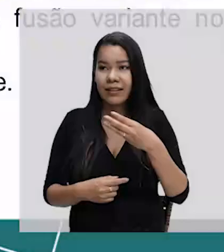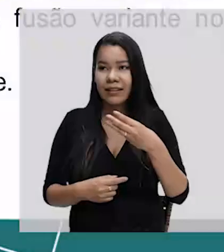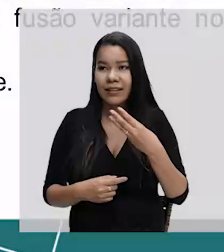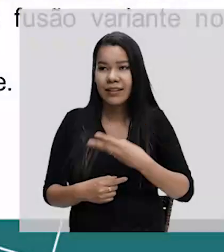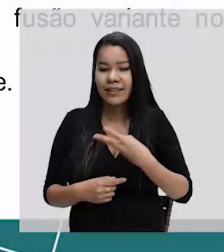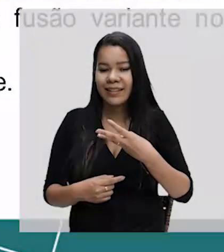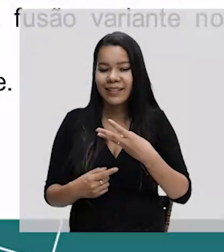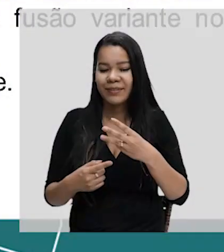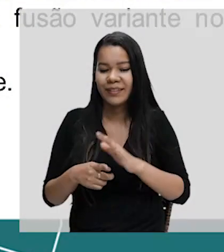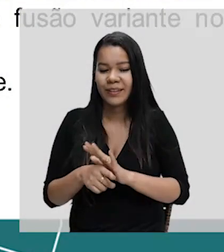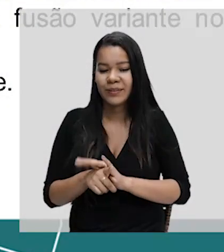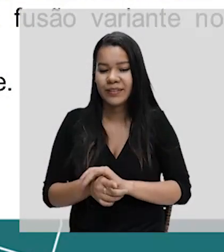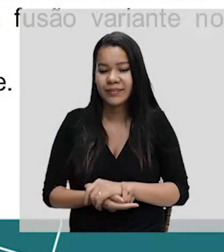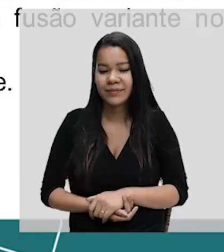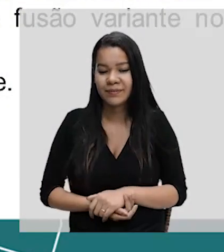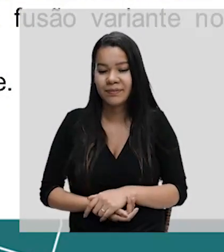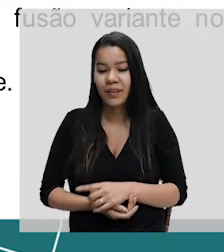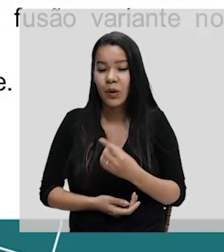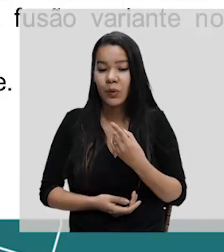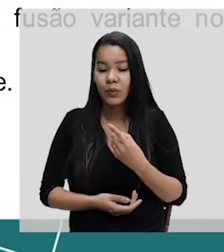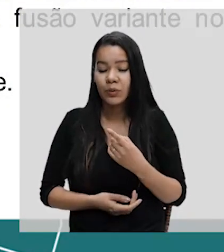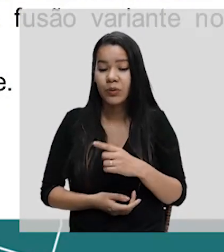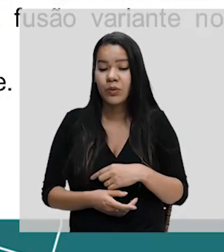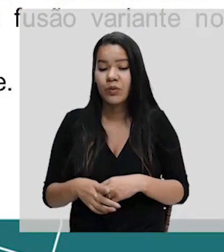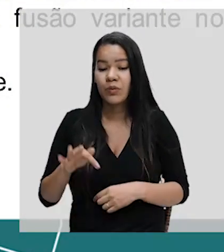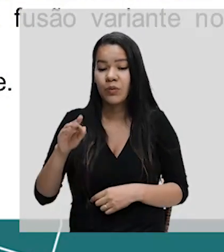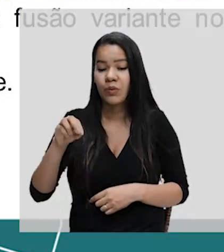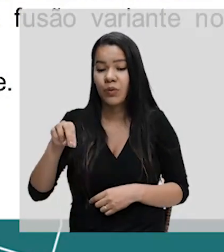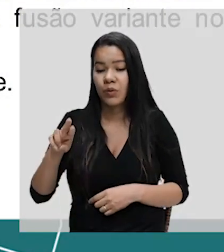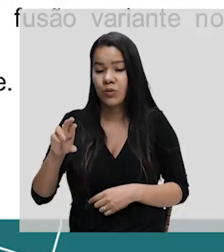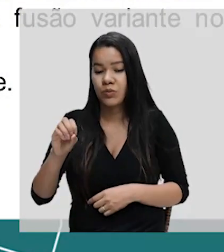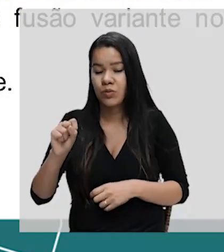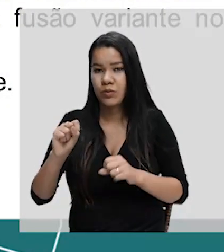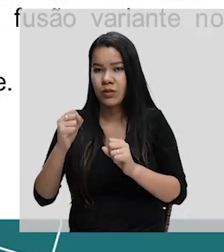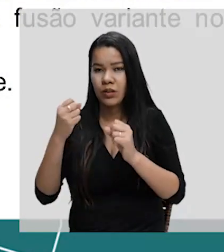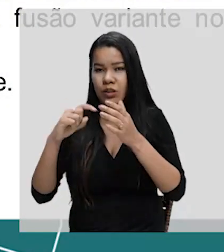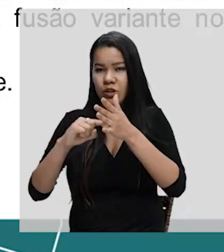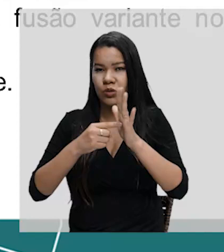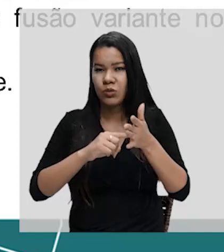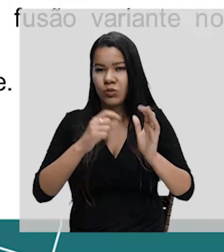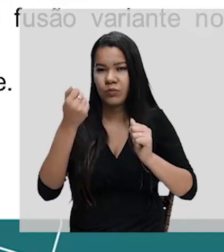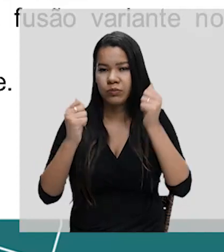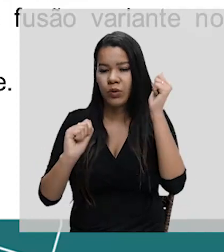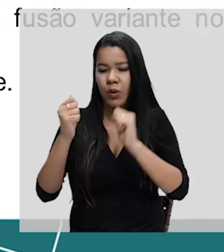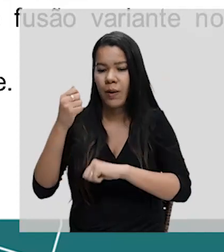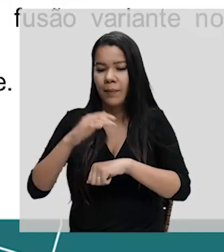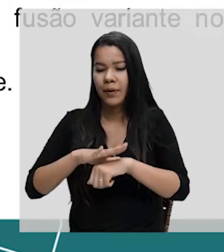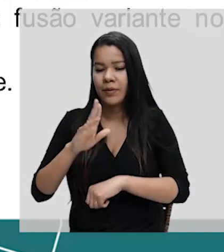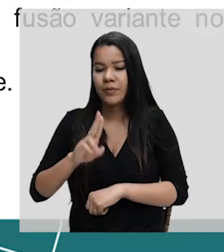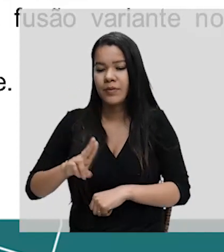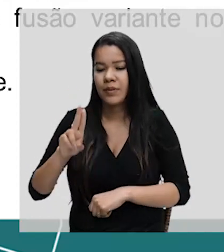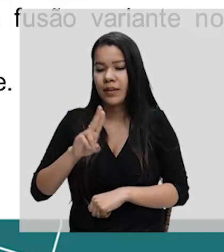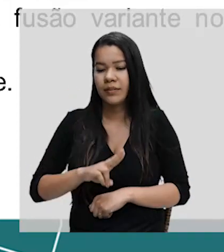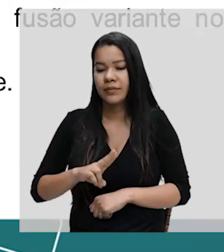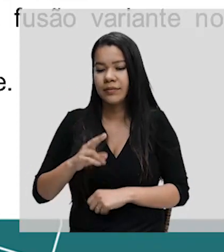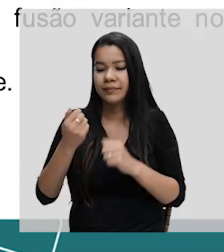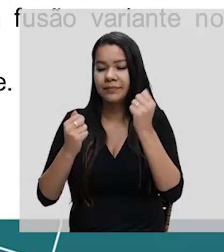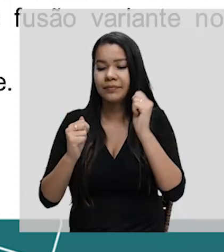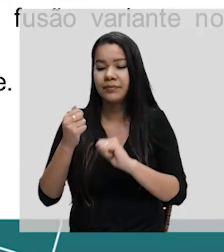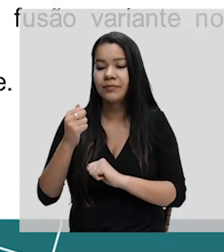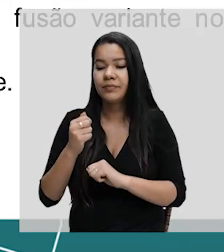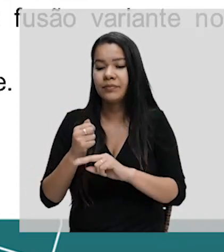Um dos fornos mais utilizados em indústrias É o chamado forno de